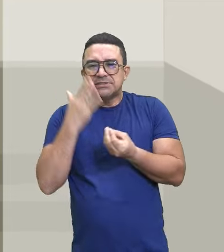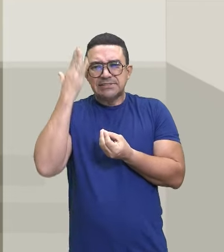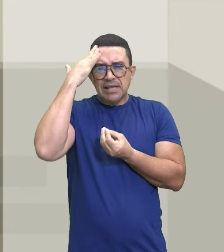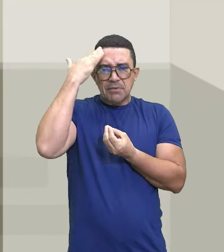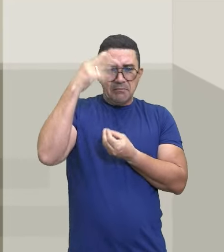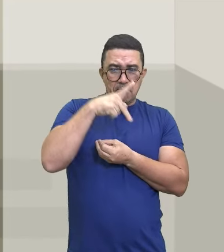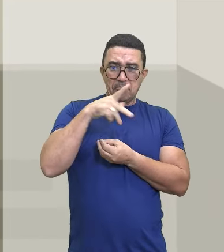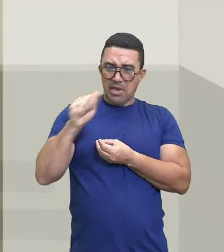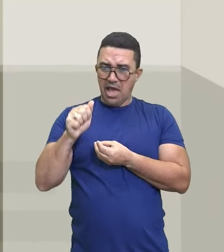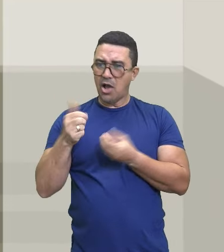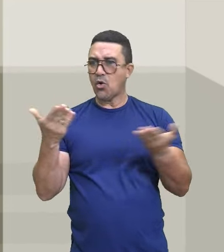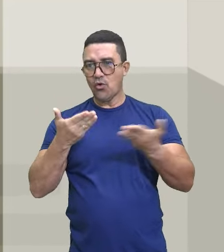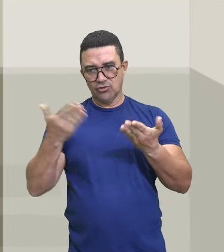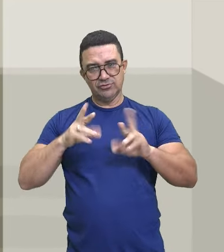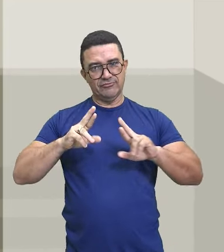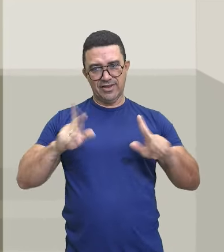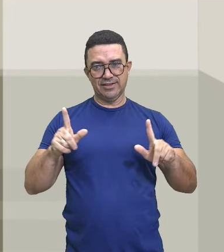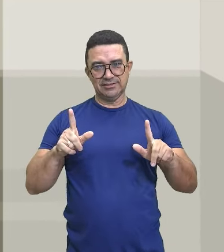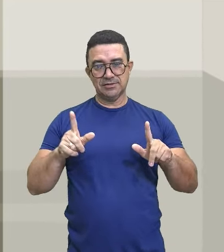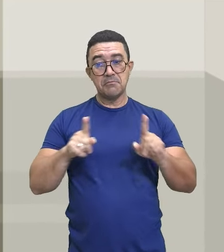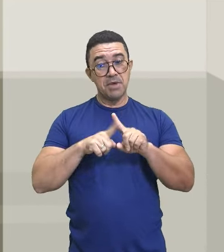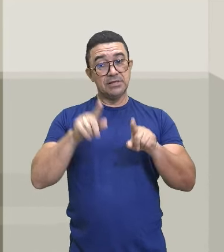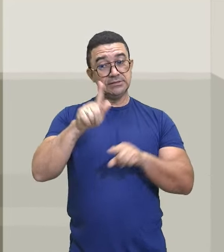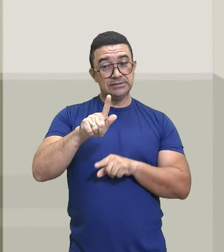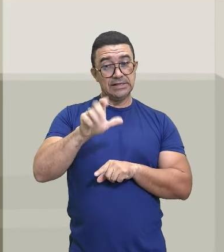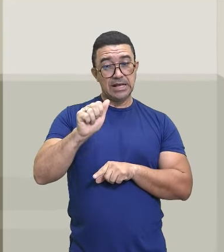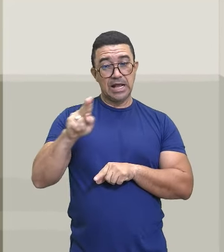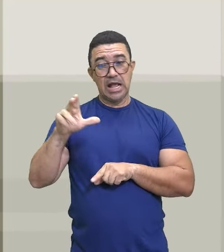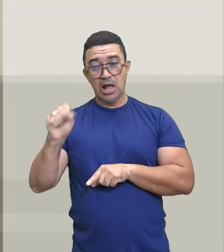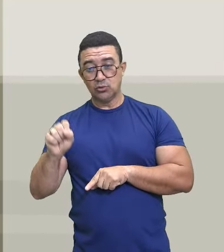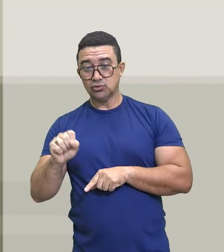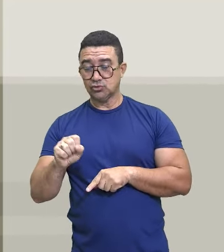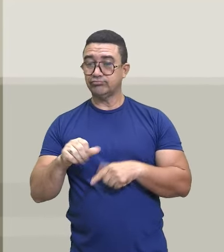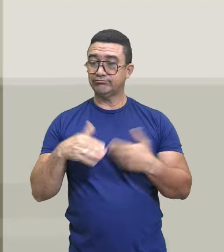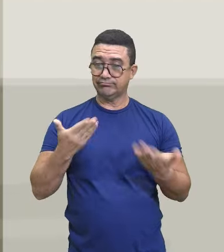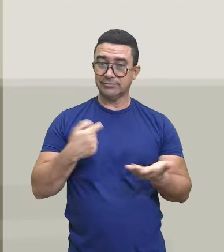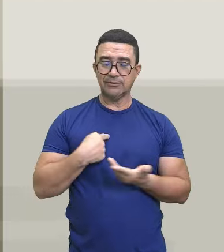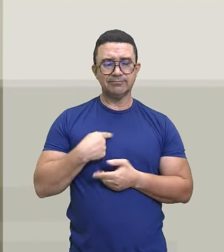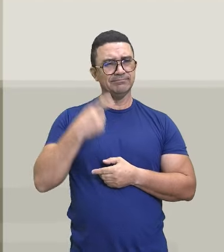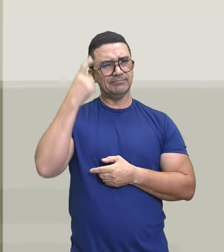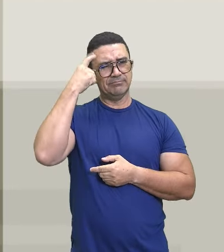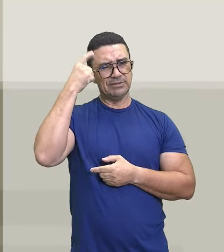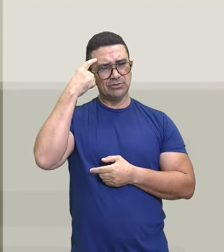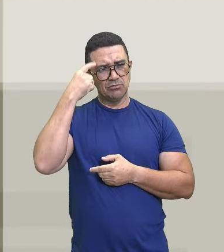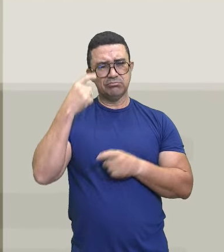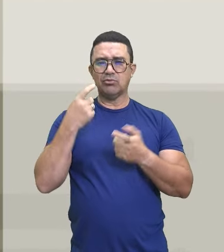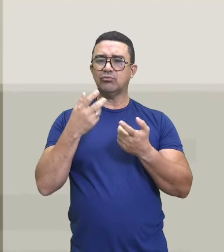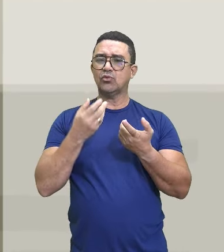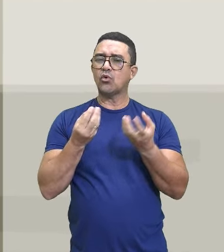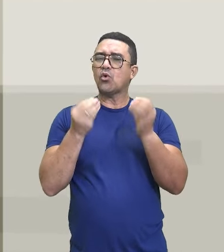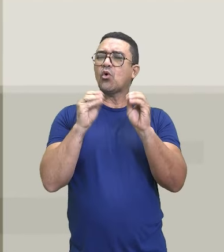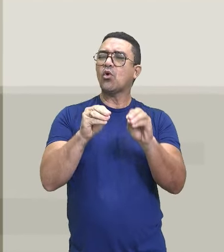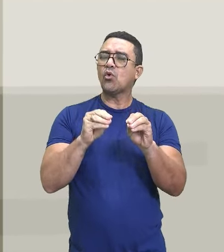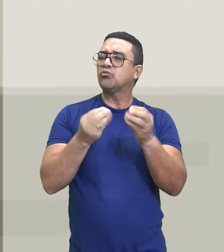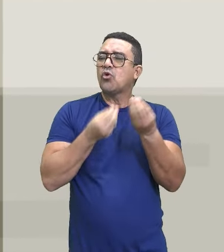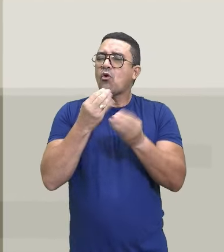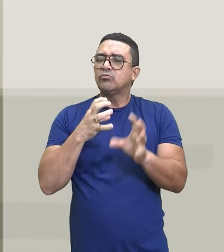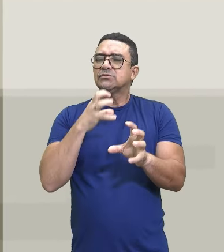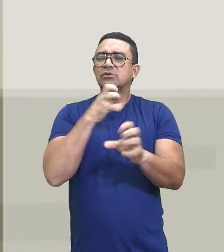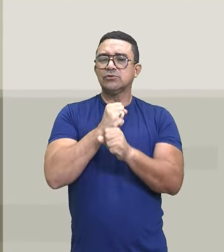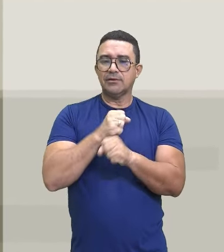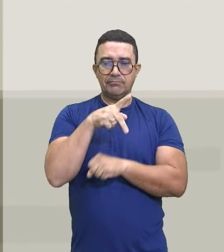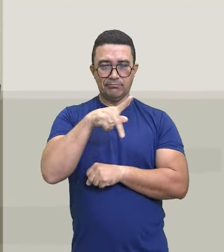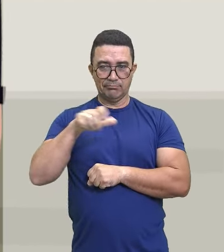há hoje, mas Gauss, por meio de seu feito, deduziu a expressão da soma de uma PA, isto